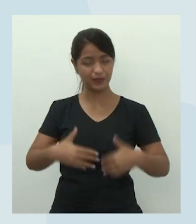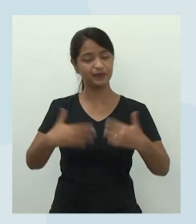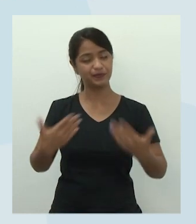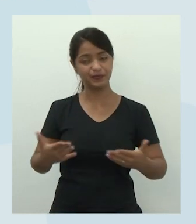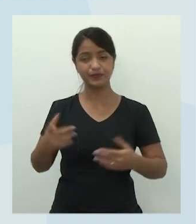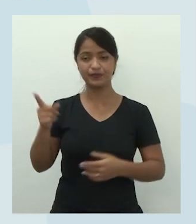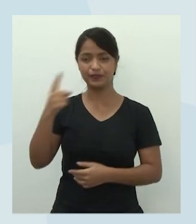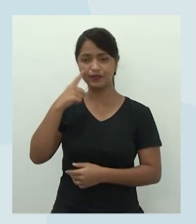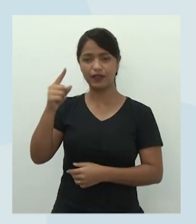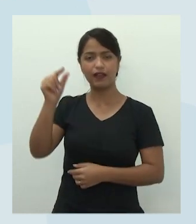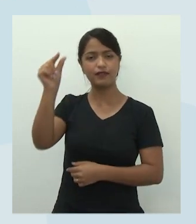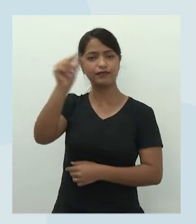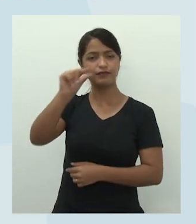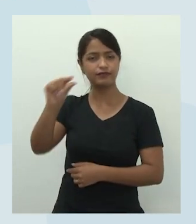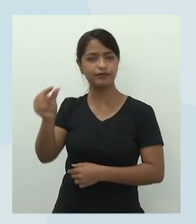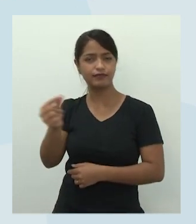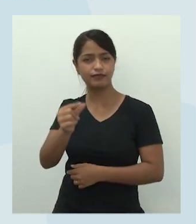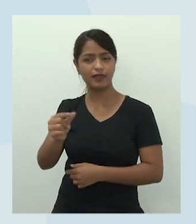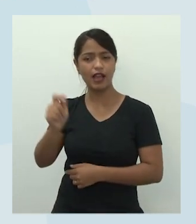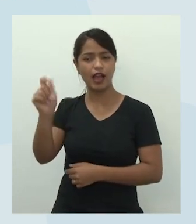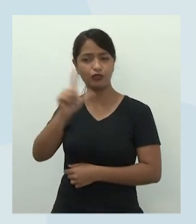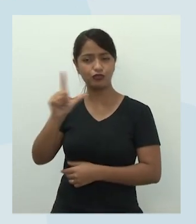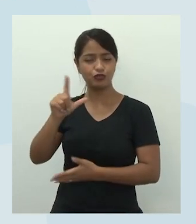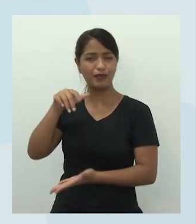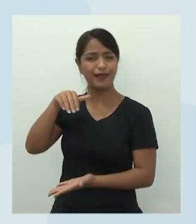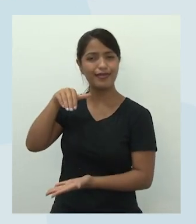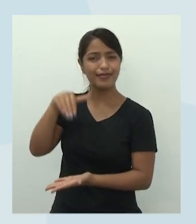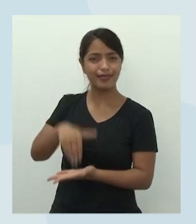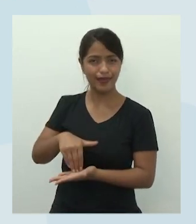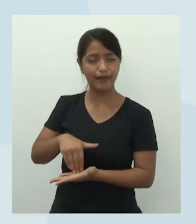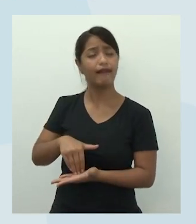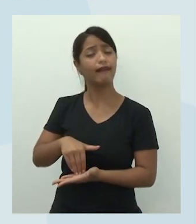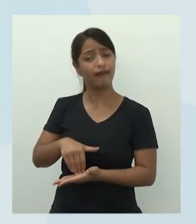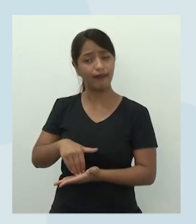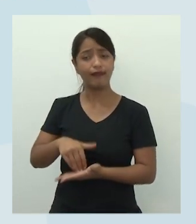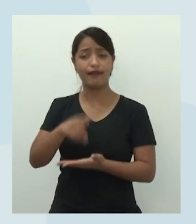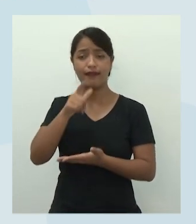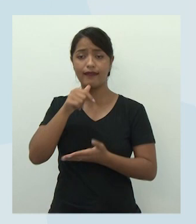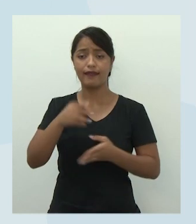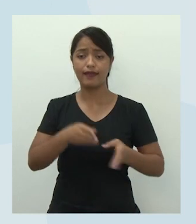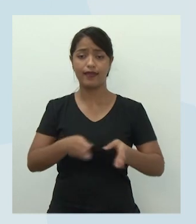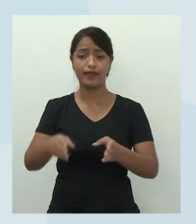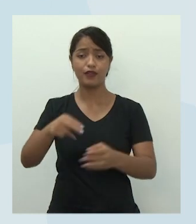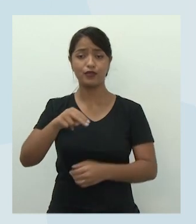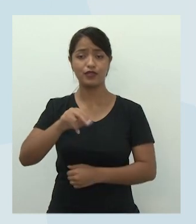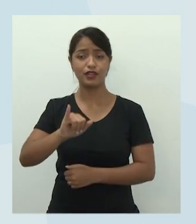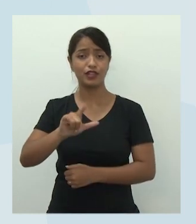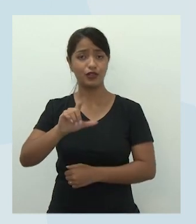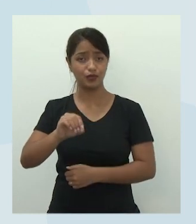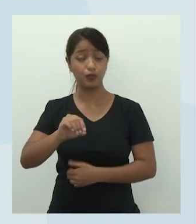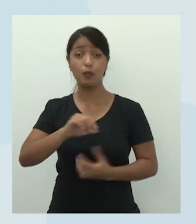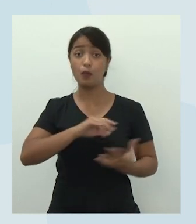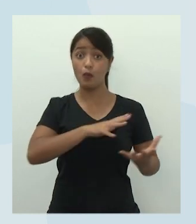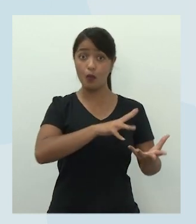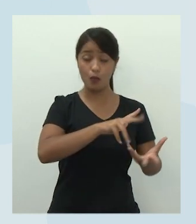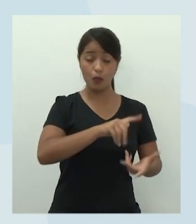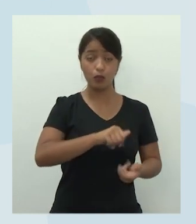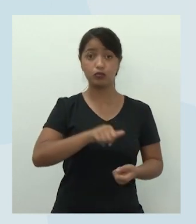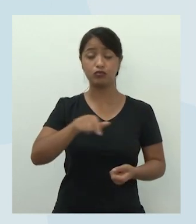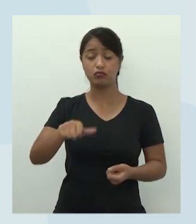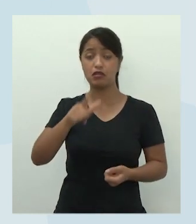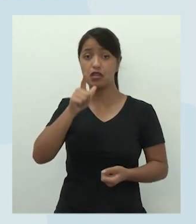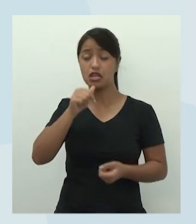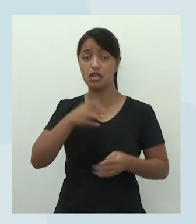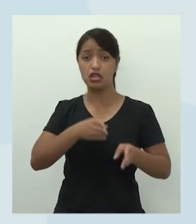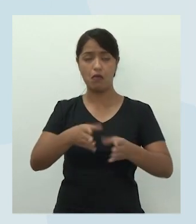vai até a parte de baixo, até a escala ali do mapa, é o rio Nilo, que é um dos maiores rios do mundo, tá? Exato. Pro,